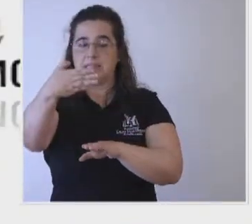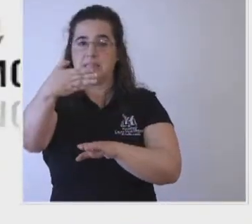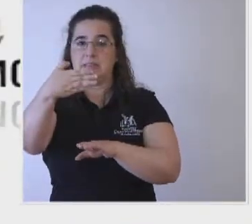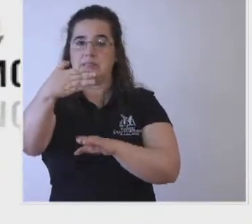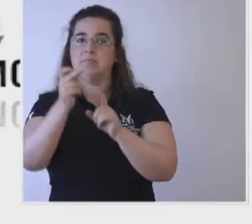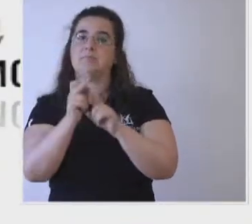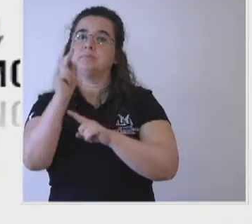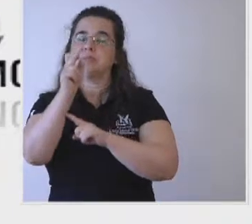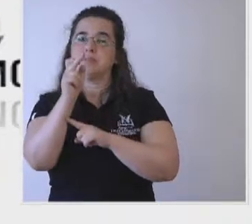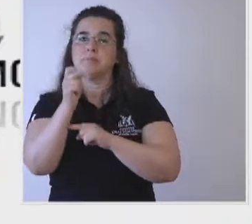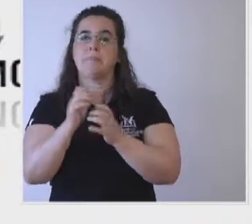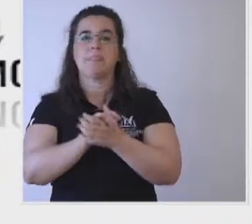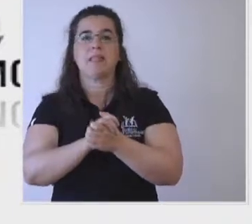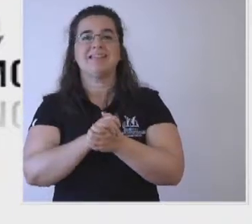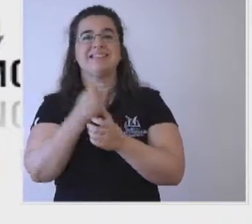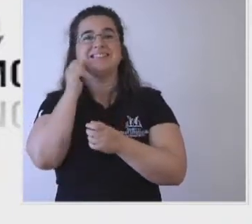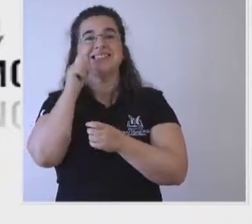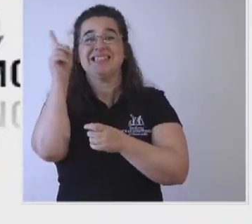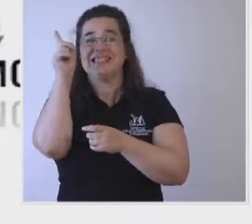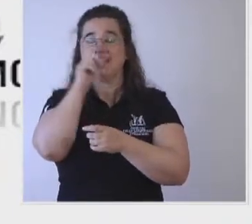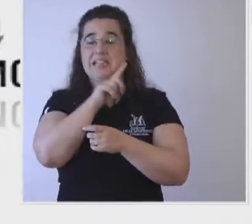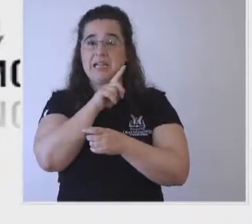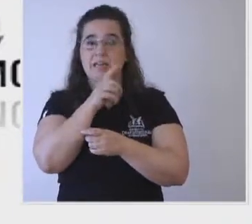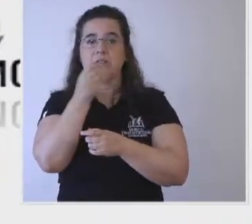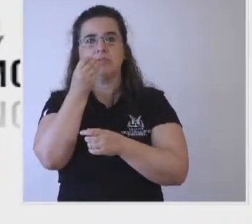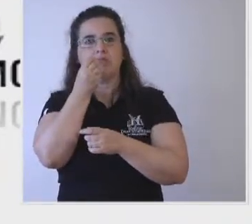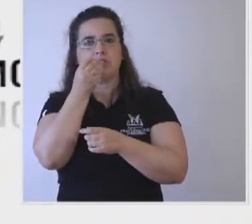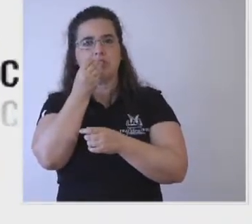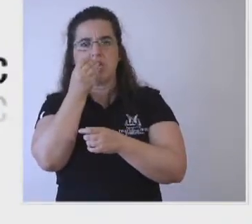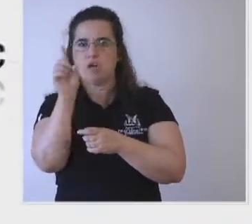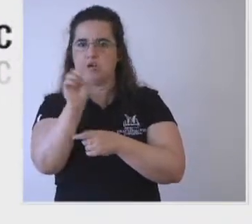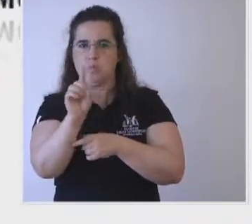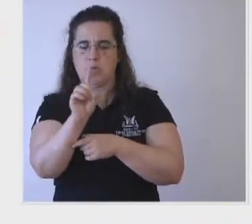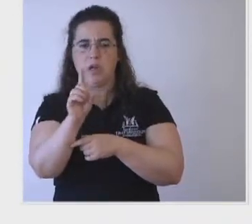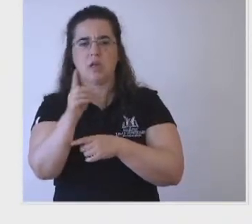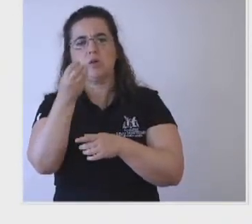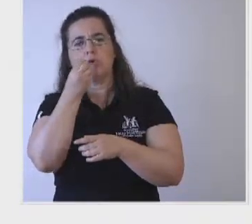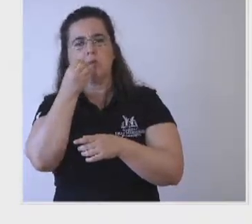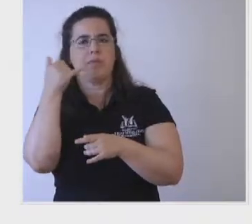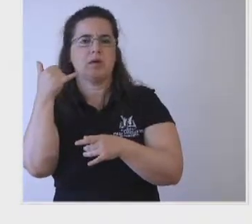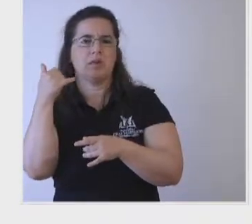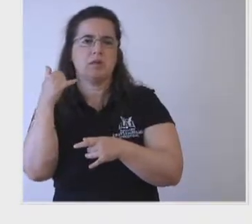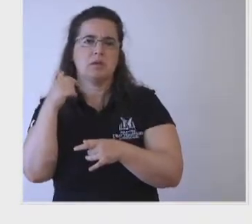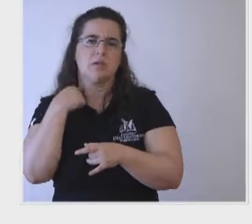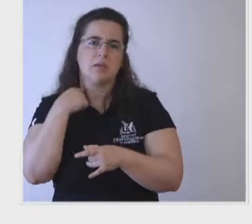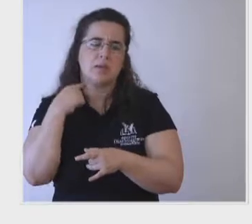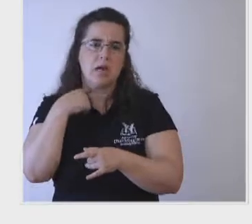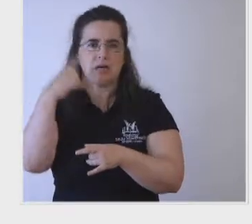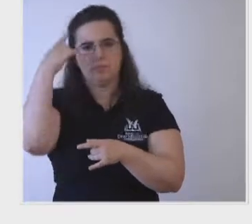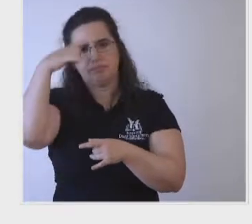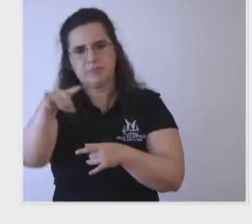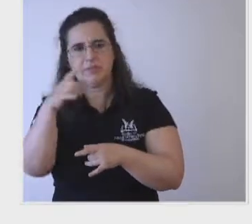com 27. E os não-vegetarianos adventistas têm 28, muito próximo da obesidade.